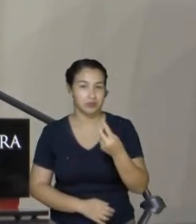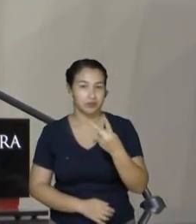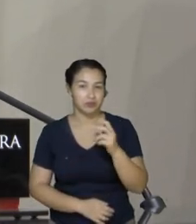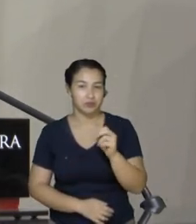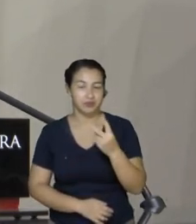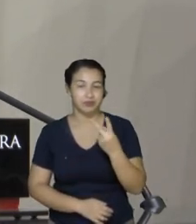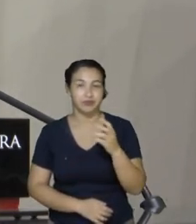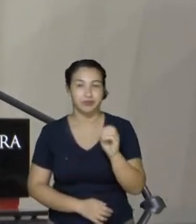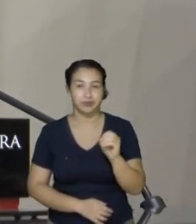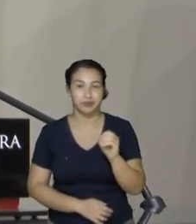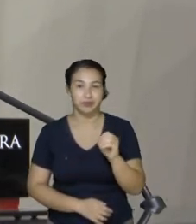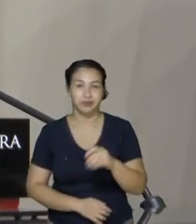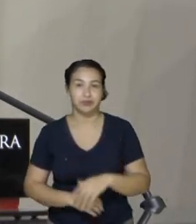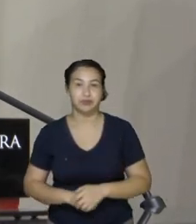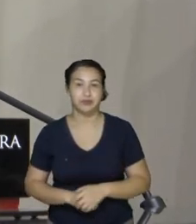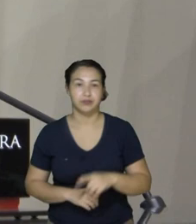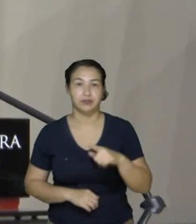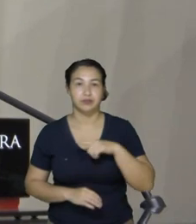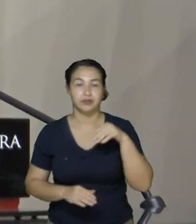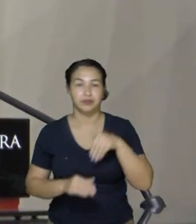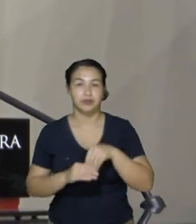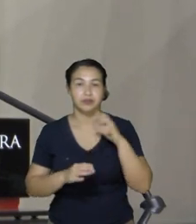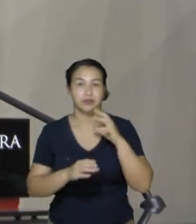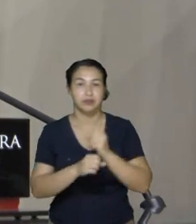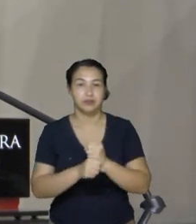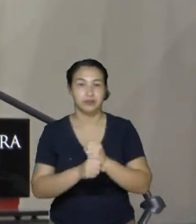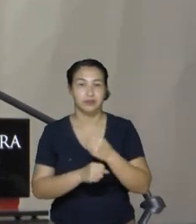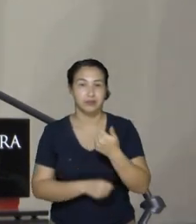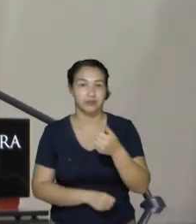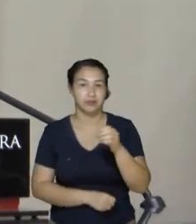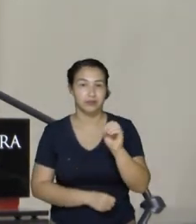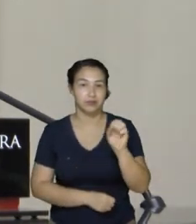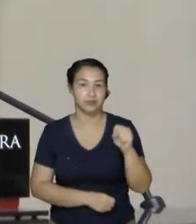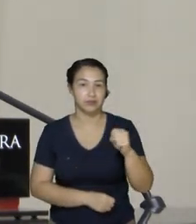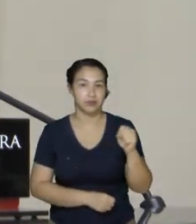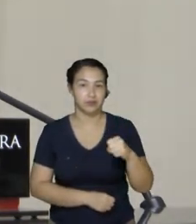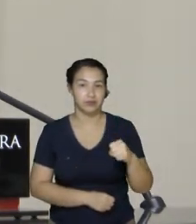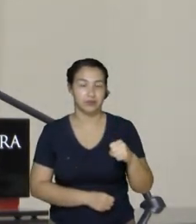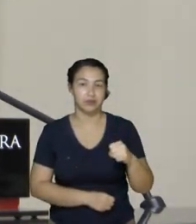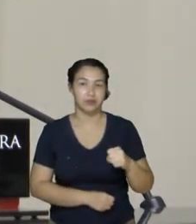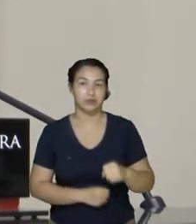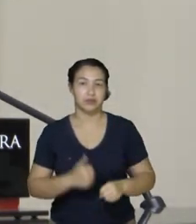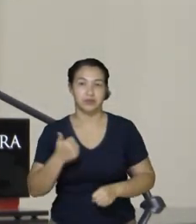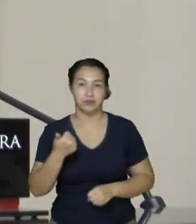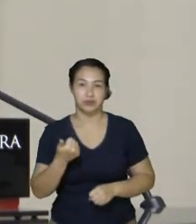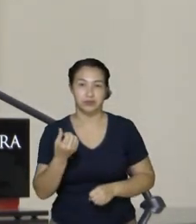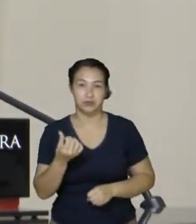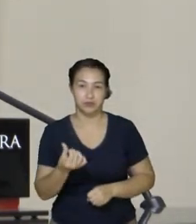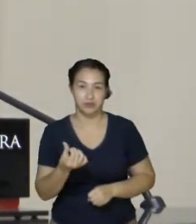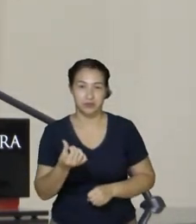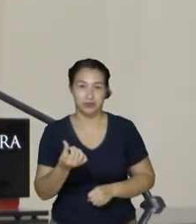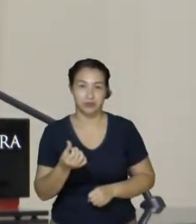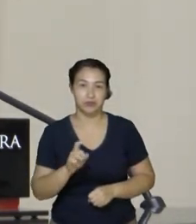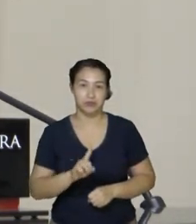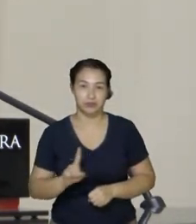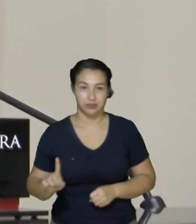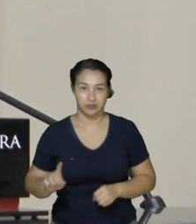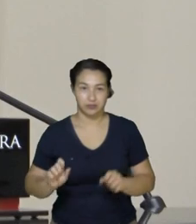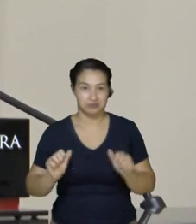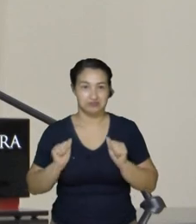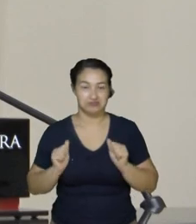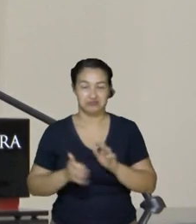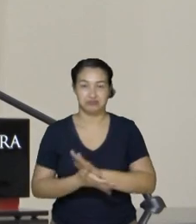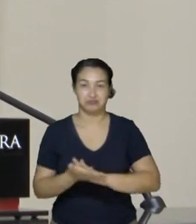316/2020, tendo a seguinte votação: 10 votos sim, 16 votos não e nenhuma